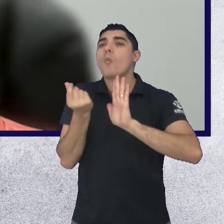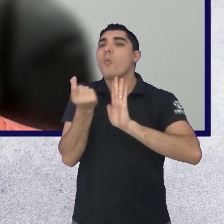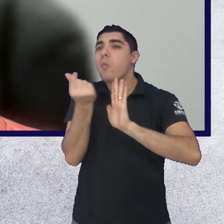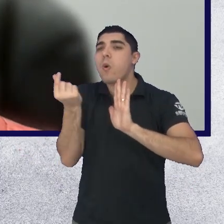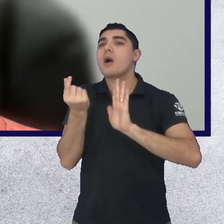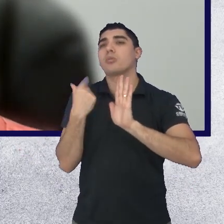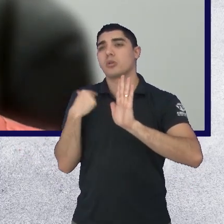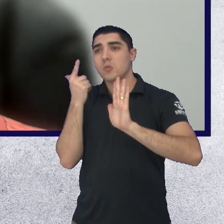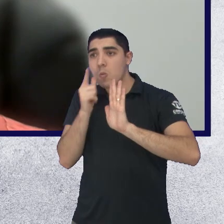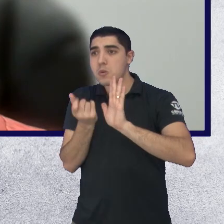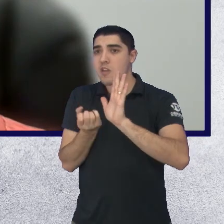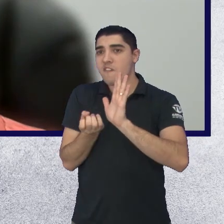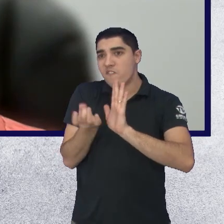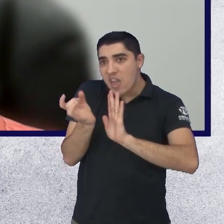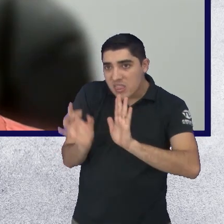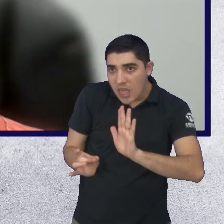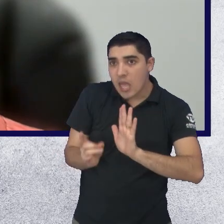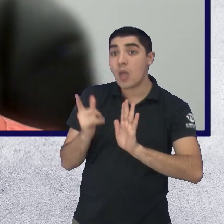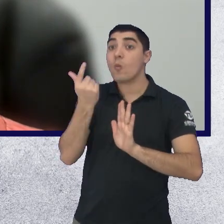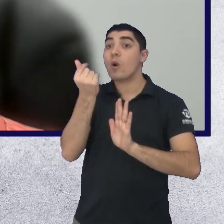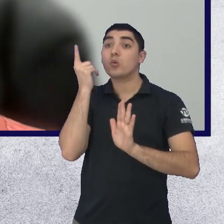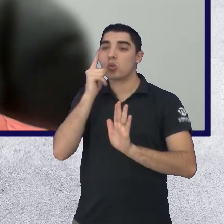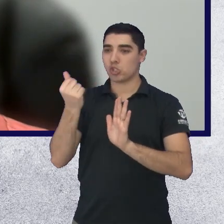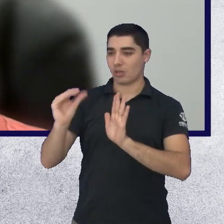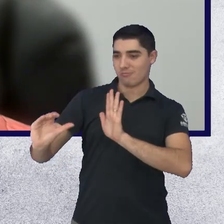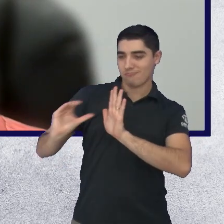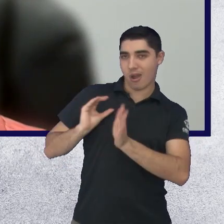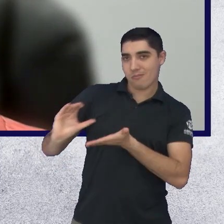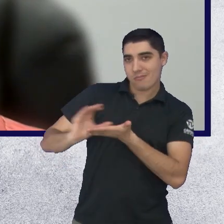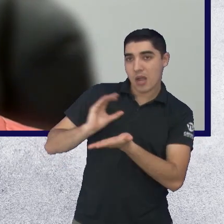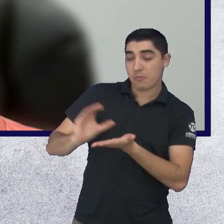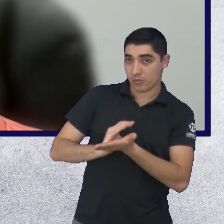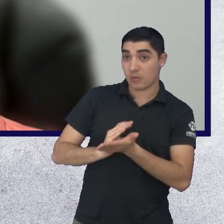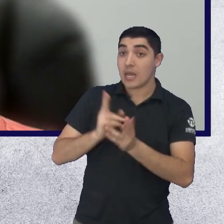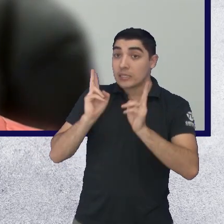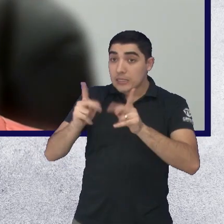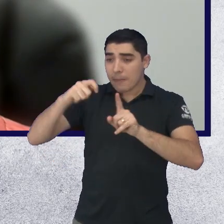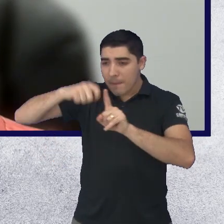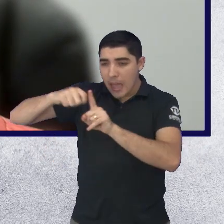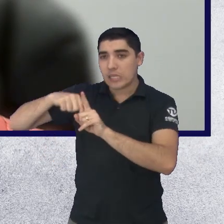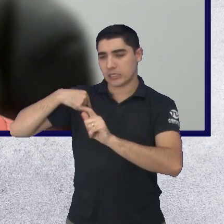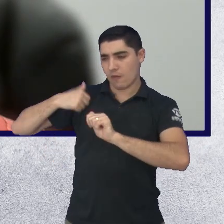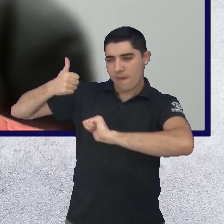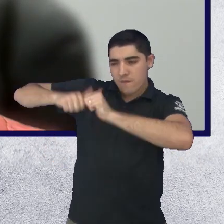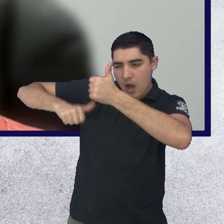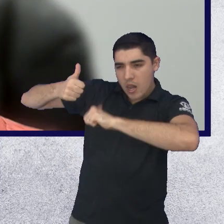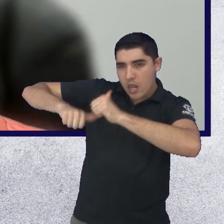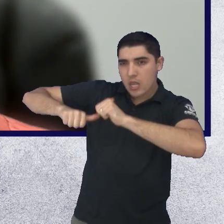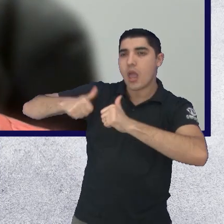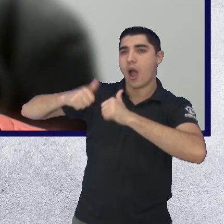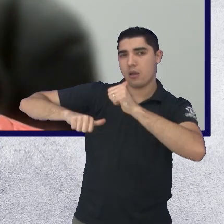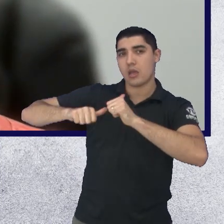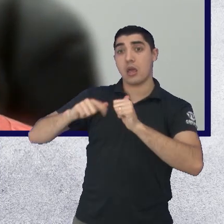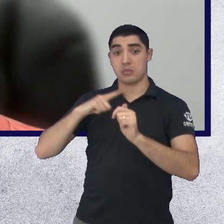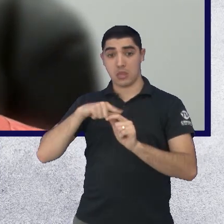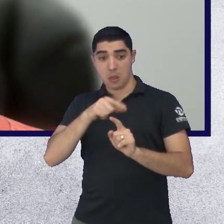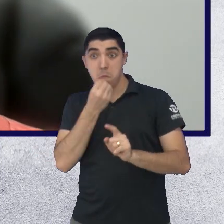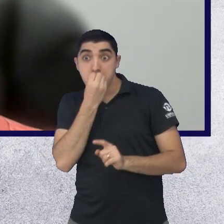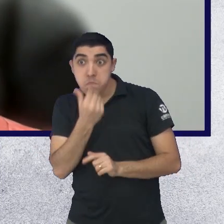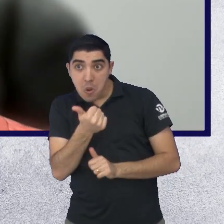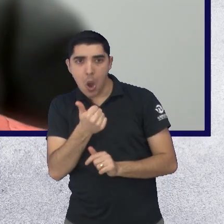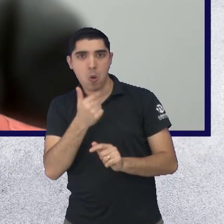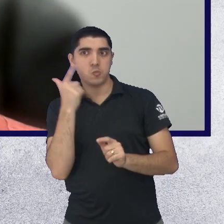está dando resultado positivo, negativo. Todo mês a gente vai saber qual é o ponto de equilíbrio. Então, eu preciso,